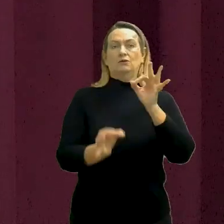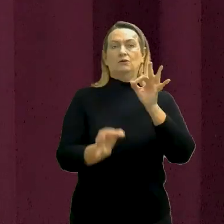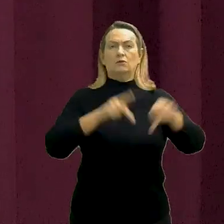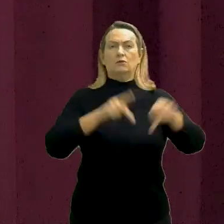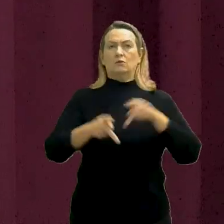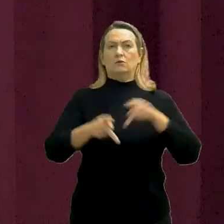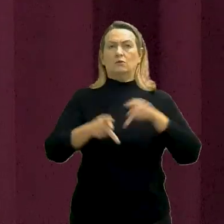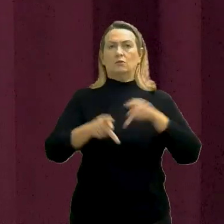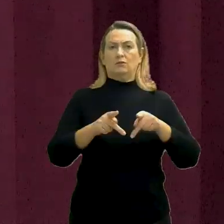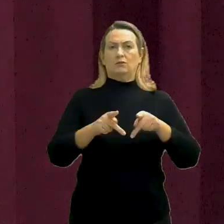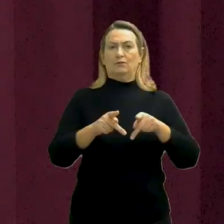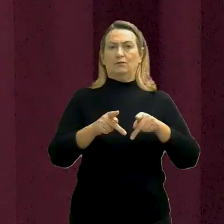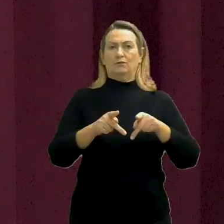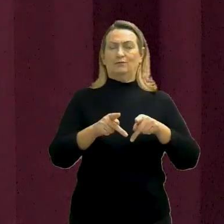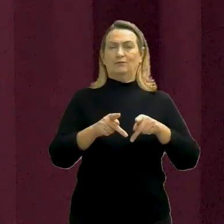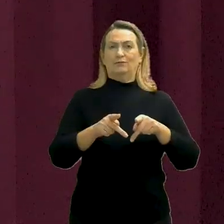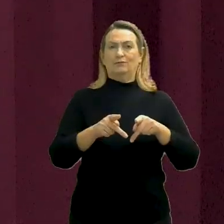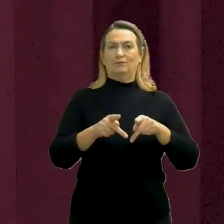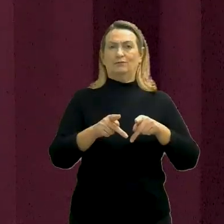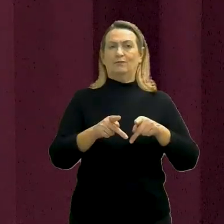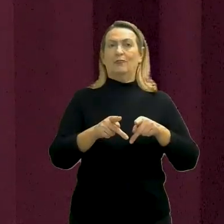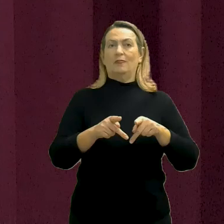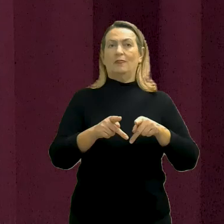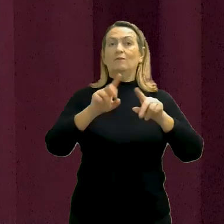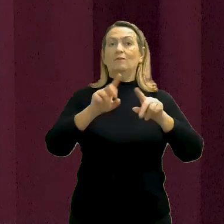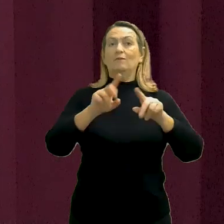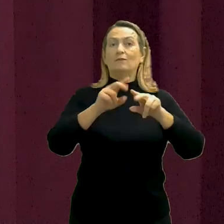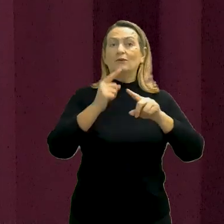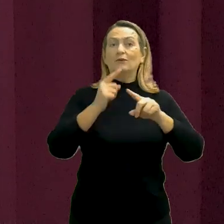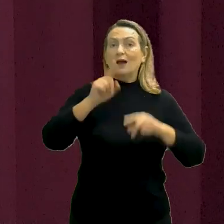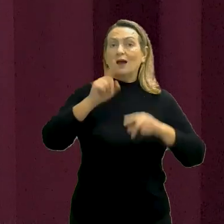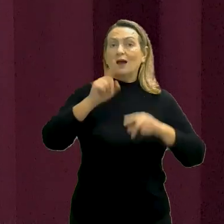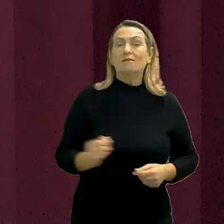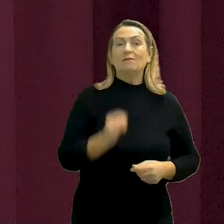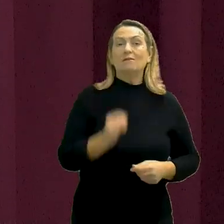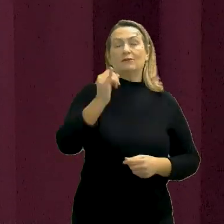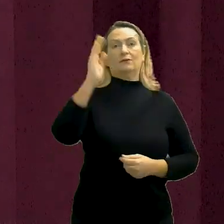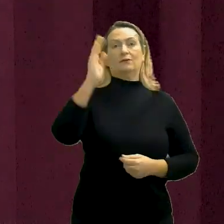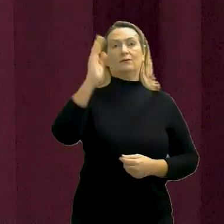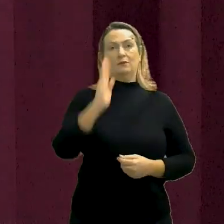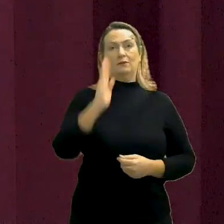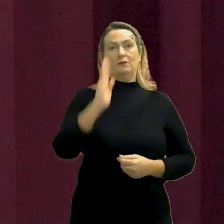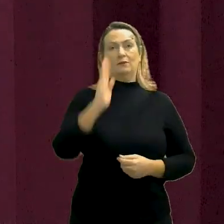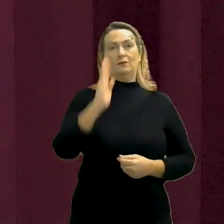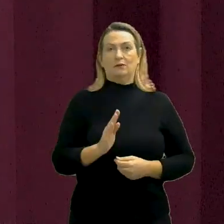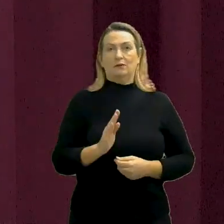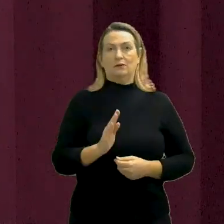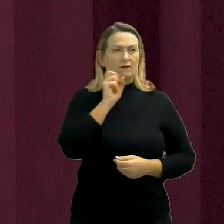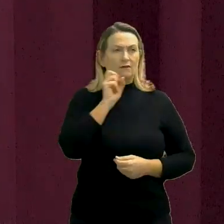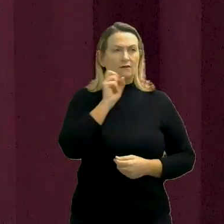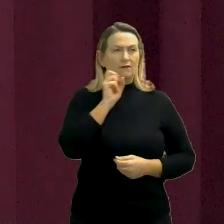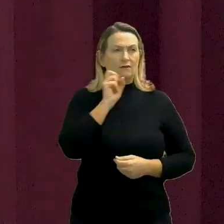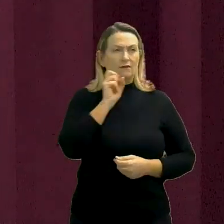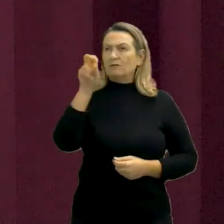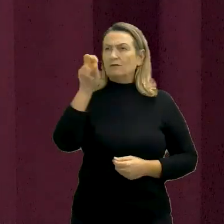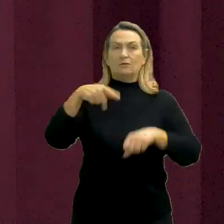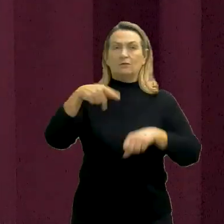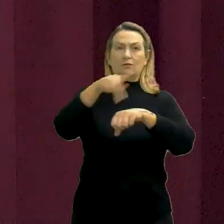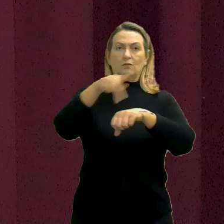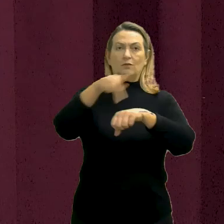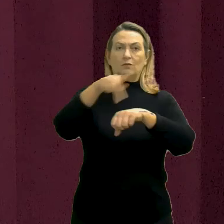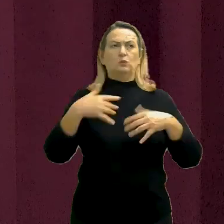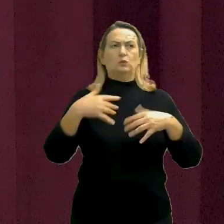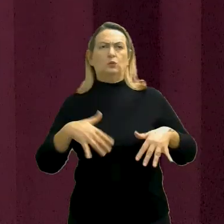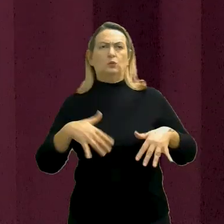investidor porque isso é necessário pro Brasil né Nós temos nós estamos vendo em outros países também uma insegurança